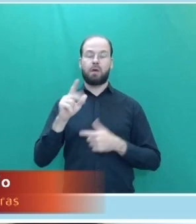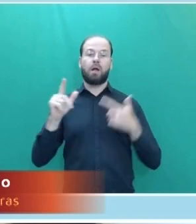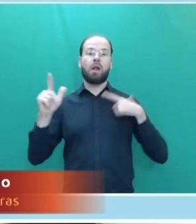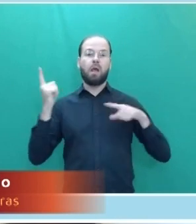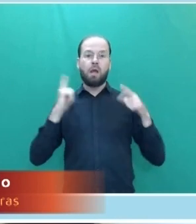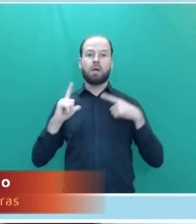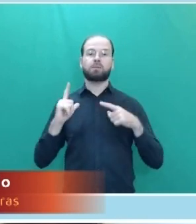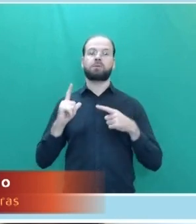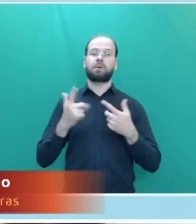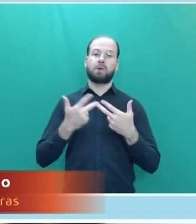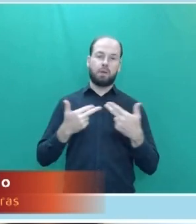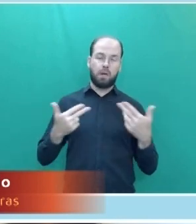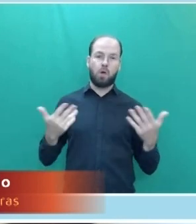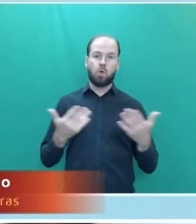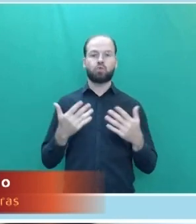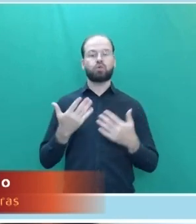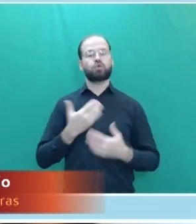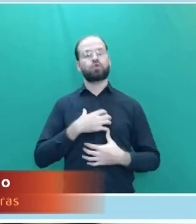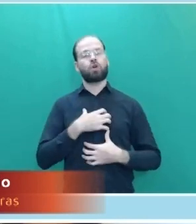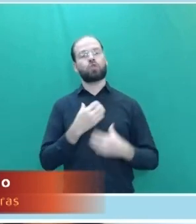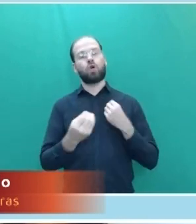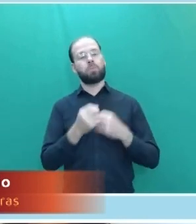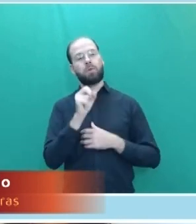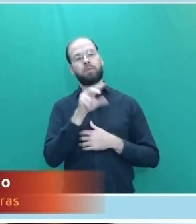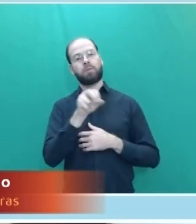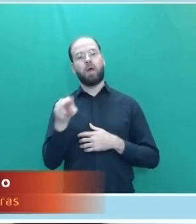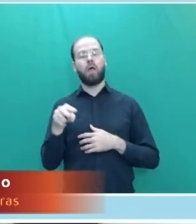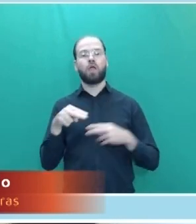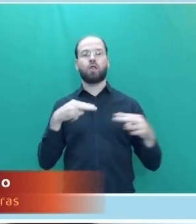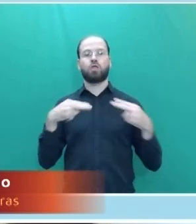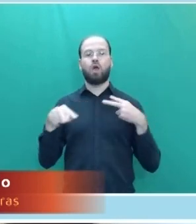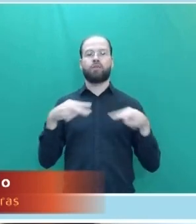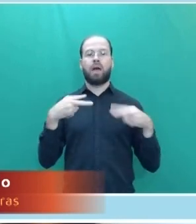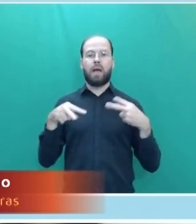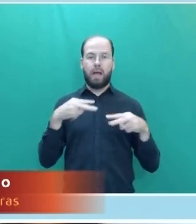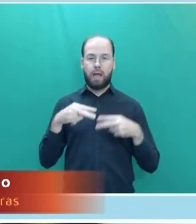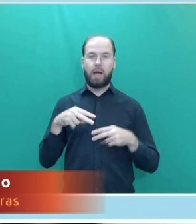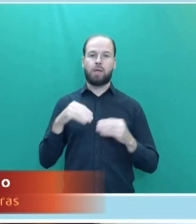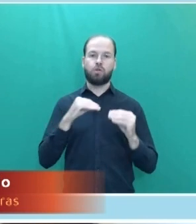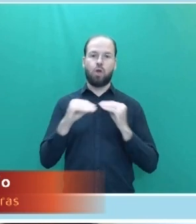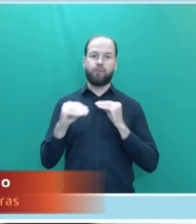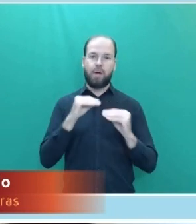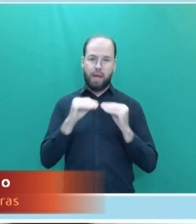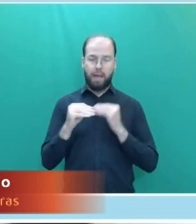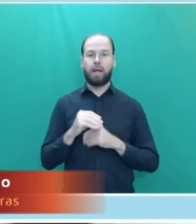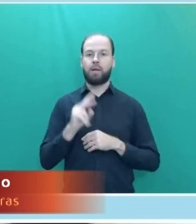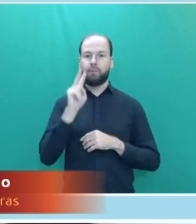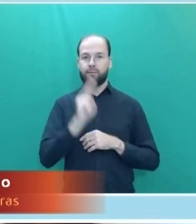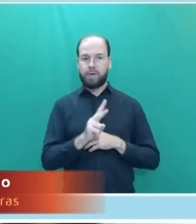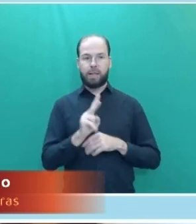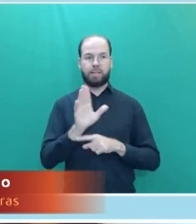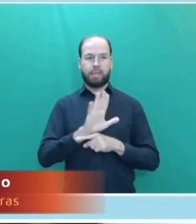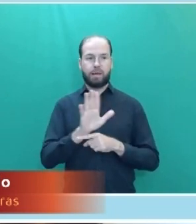forma como a gente vê novela, como a gente assiste televisão, ele é muito calcado